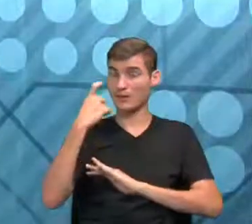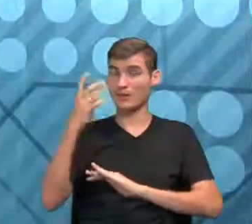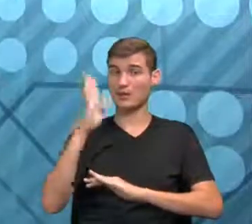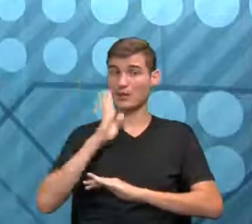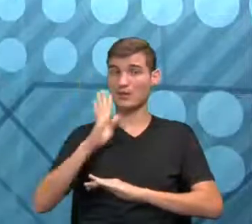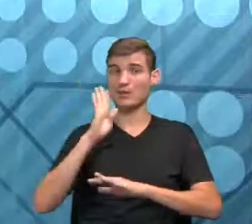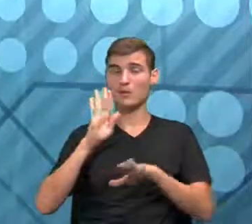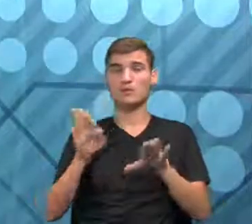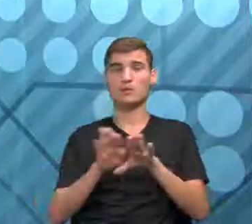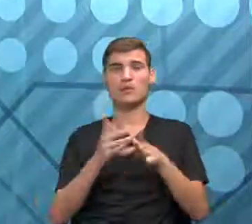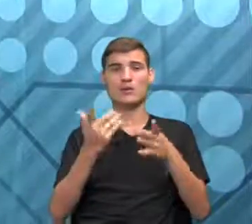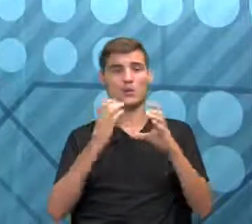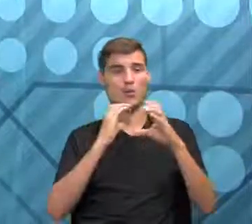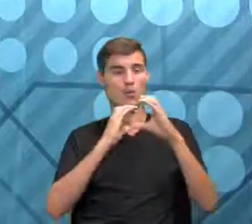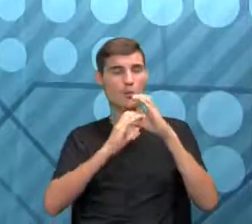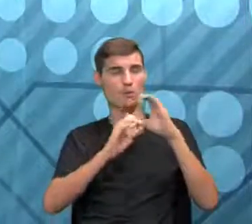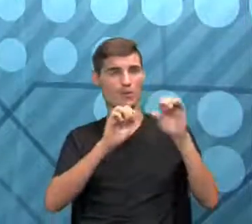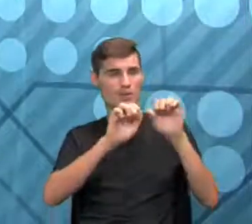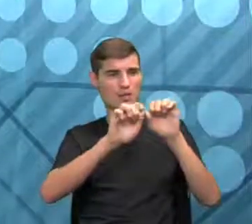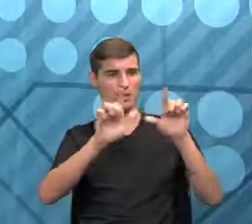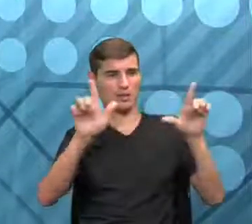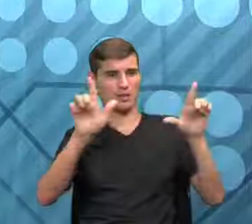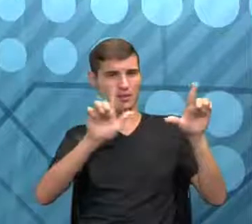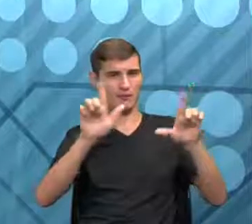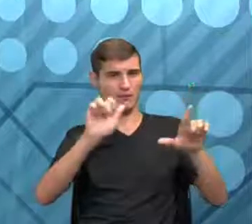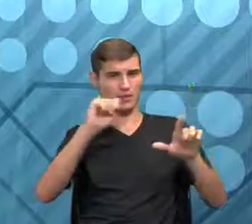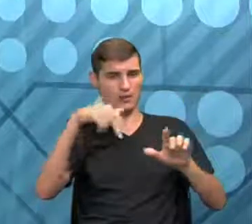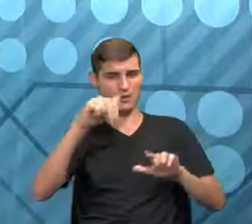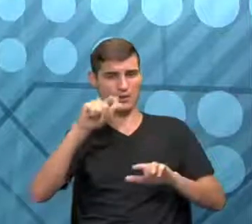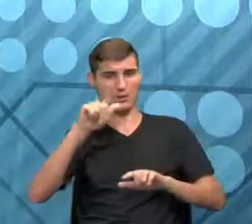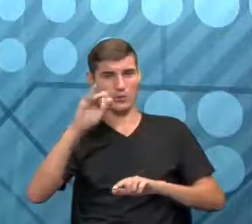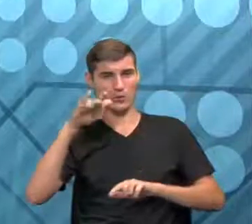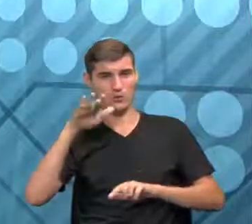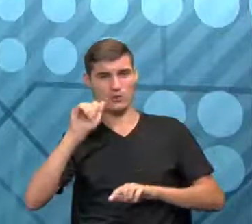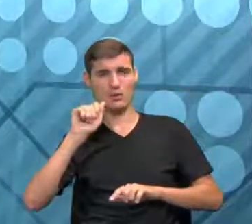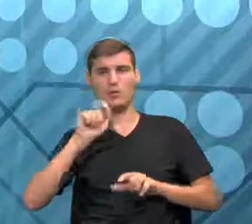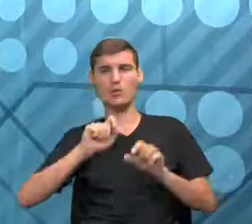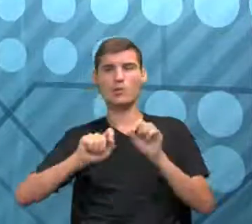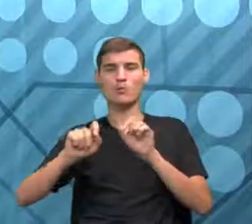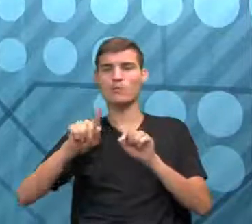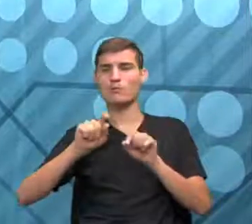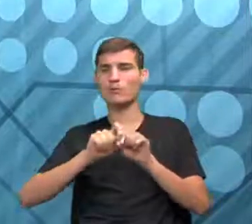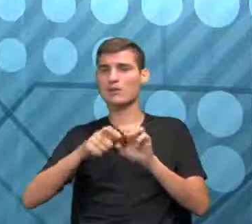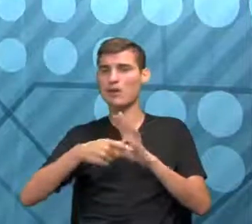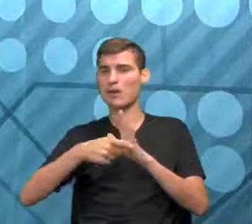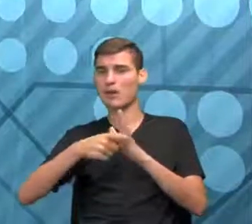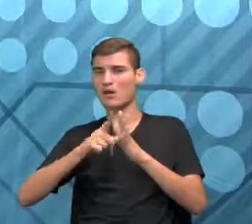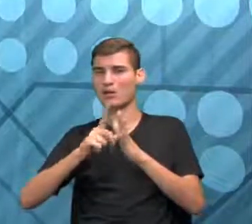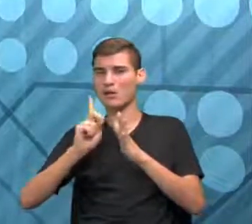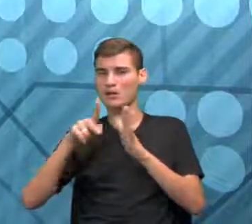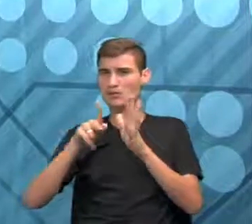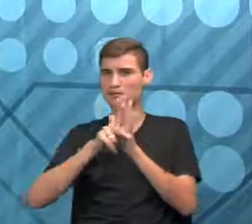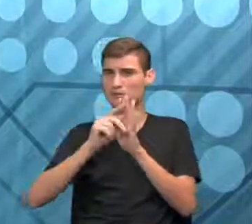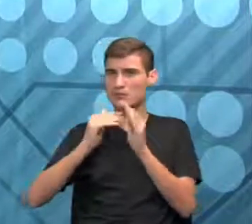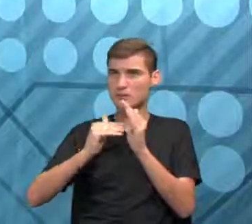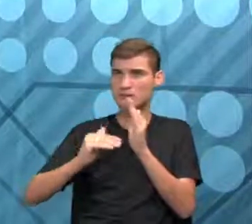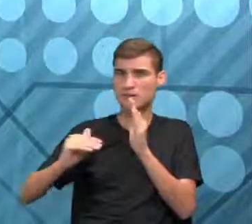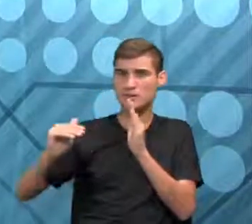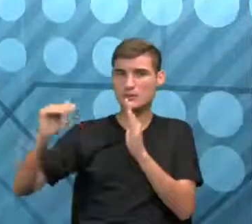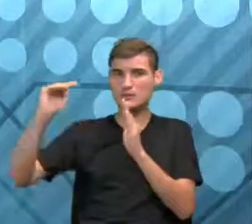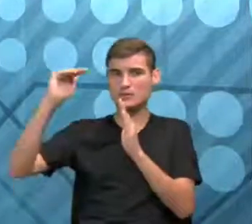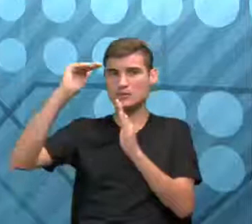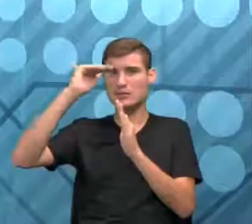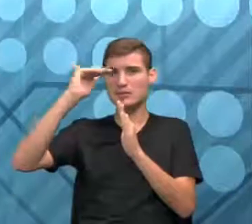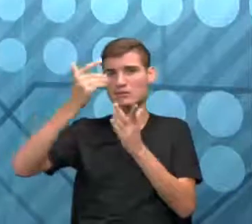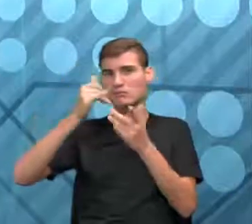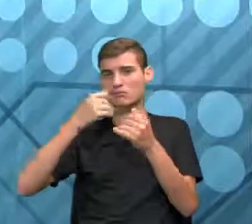Na comunicação analógica, na TV analógica, que está sendo extinta, o que costumava ser feito? Você colocava a antena no teto da sua casa e tinha que